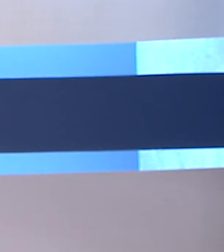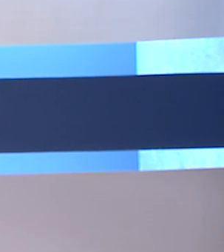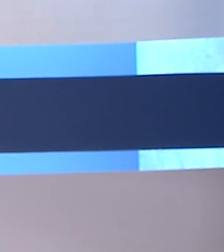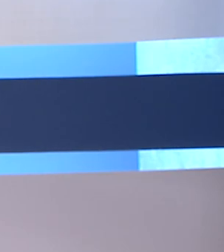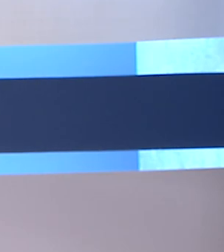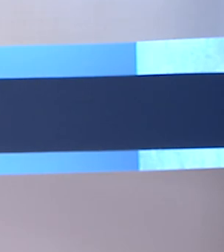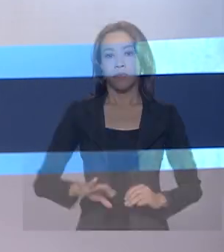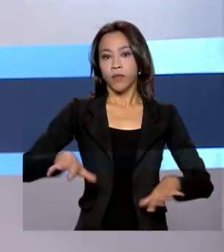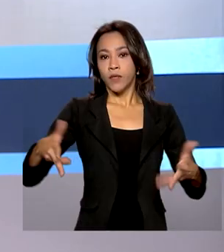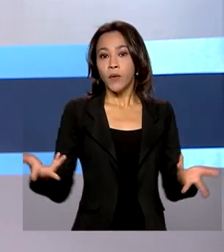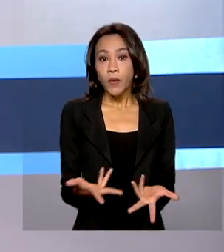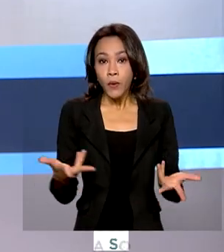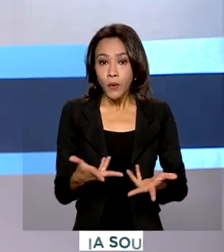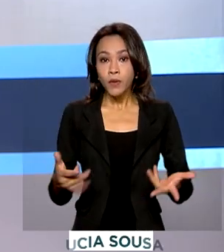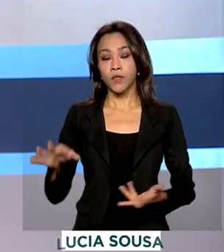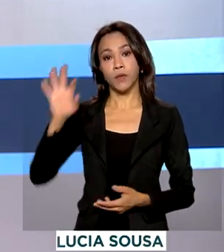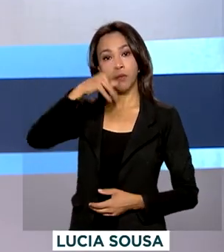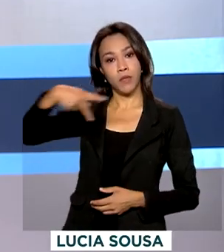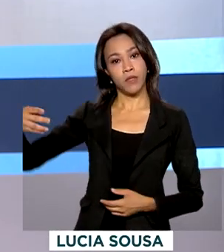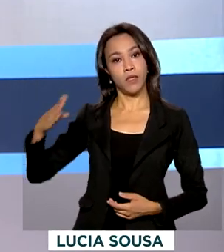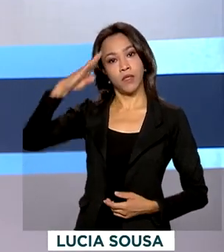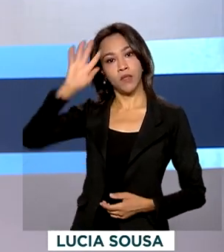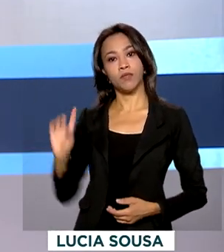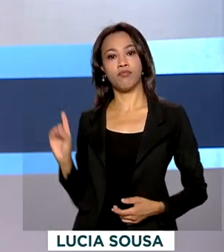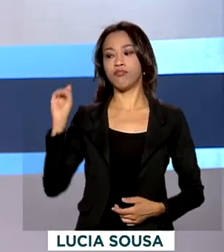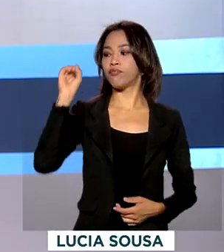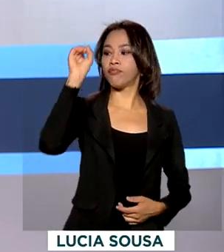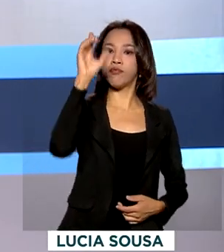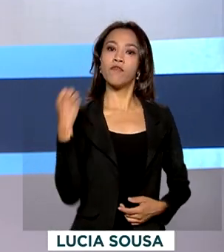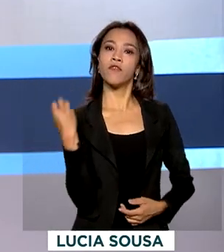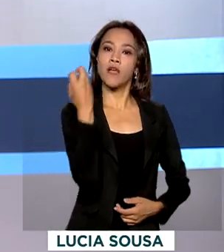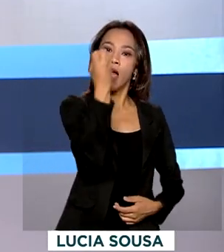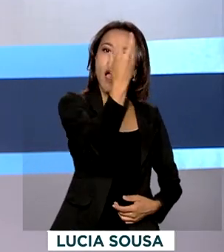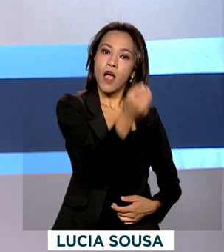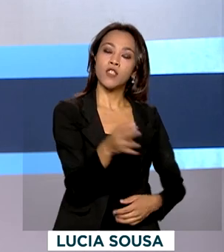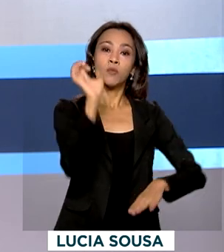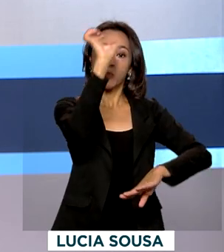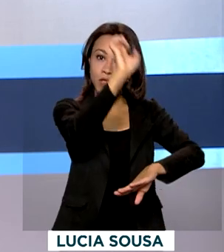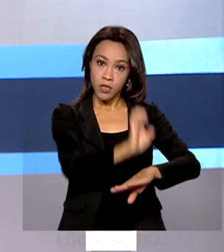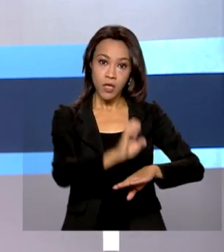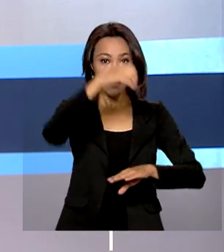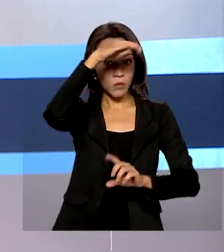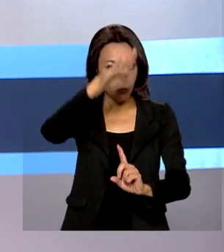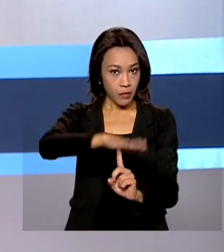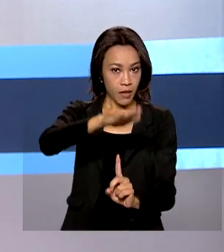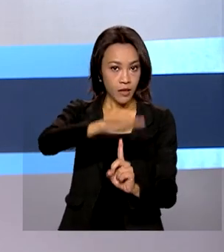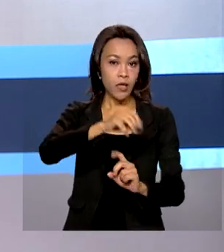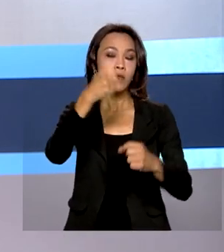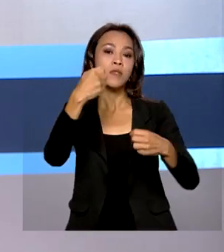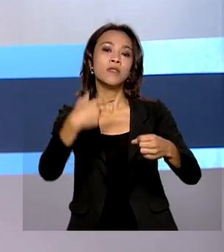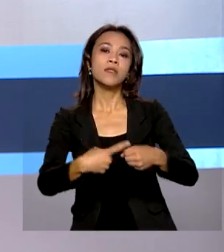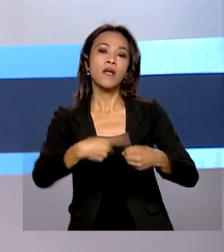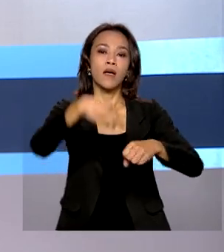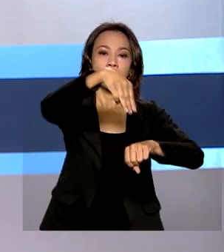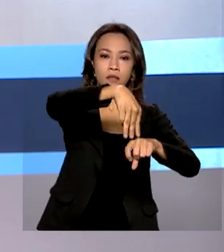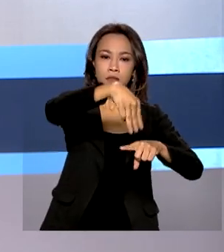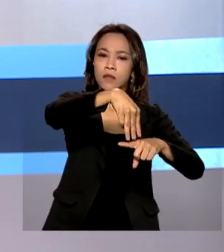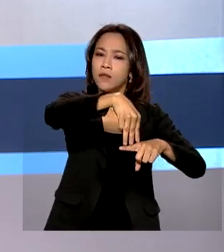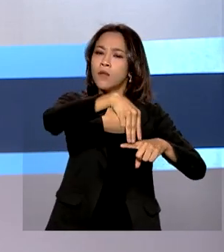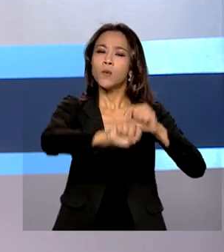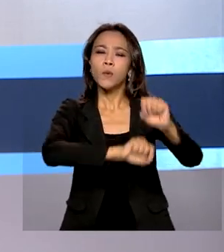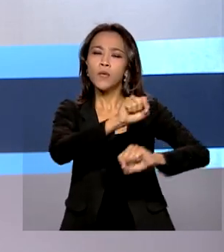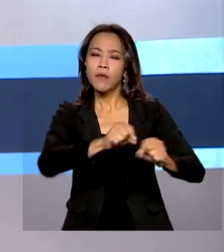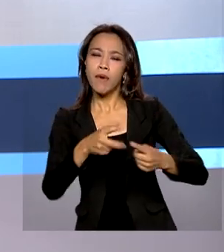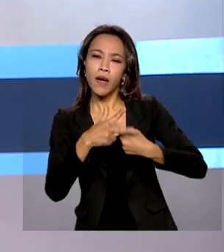ah e hoje o presidente viaja para o estado do Paraná em Maringa vão ser inauguradas obras de modernização do aeroporto Regional